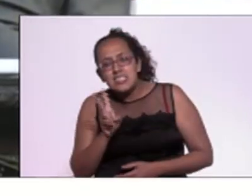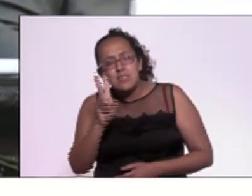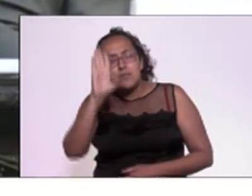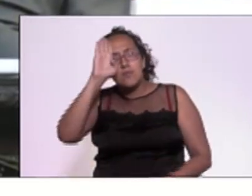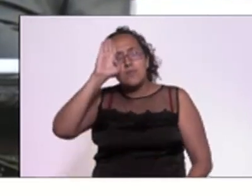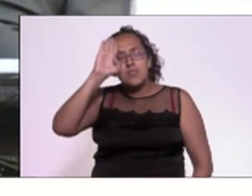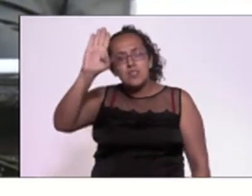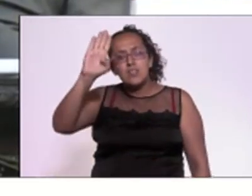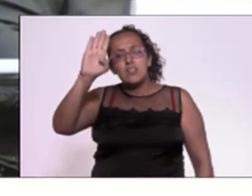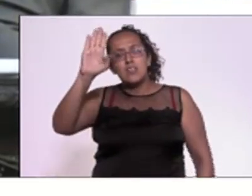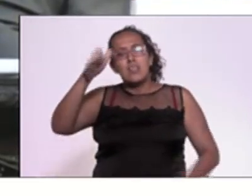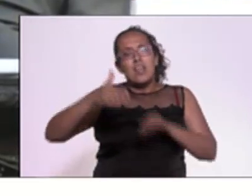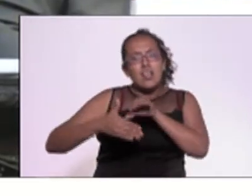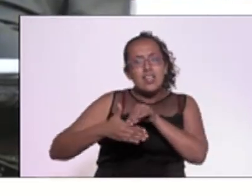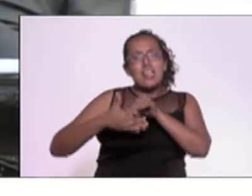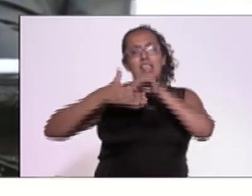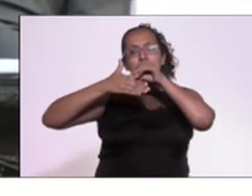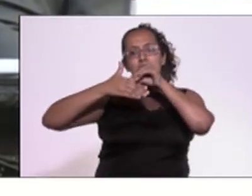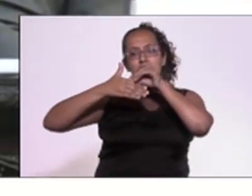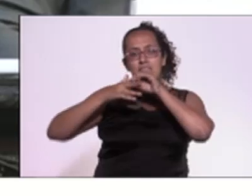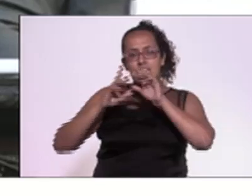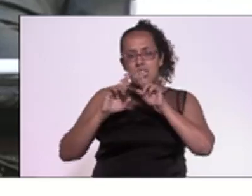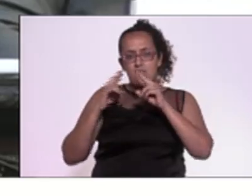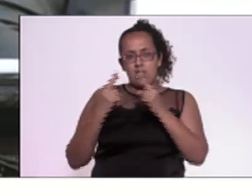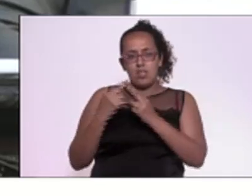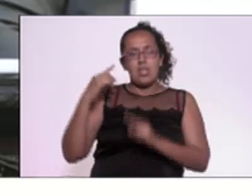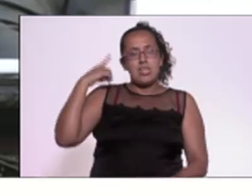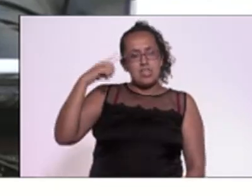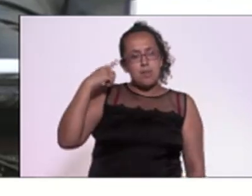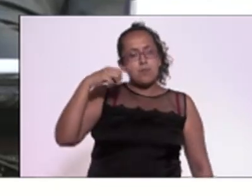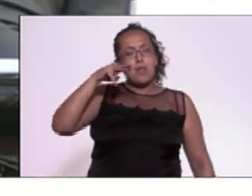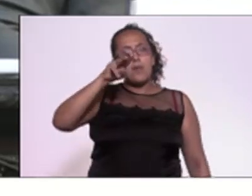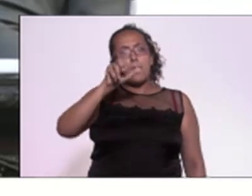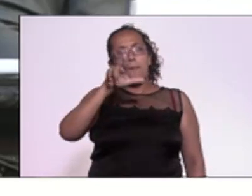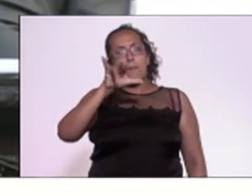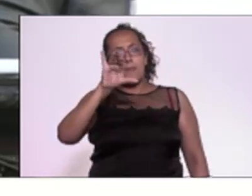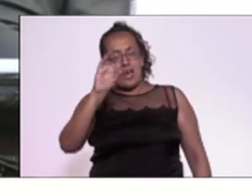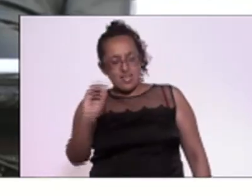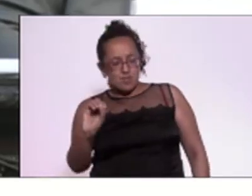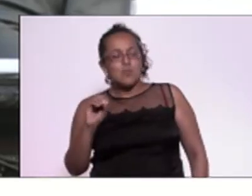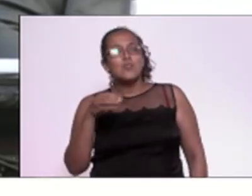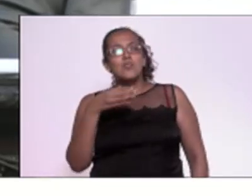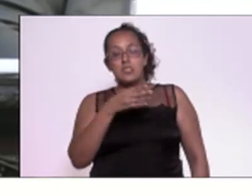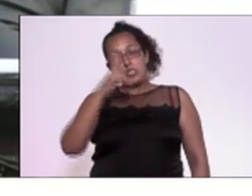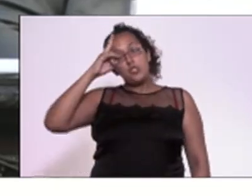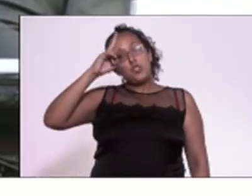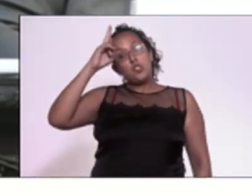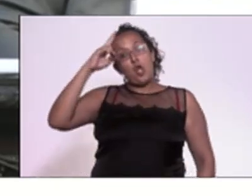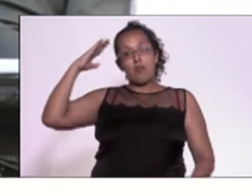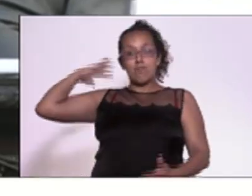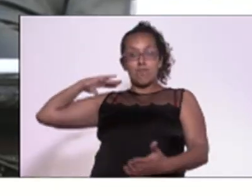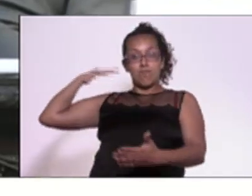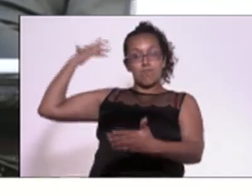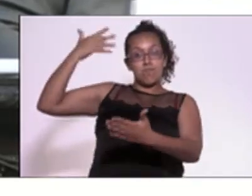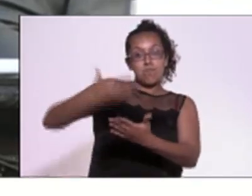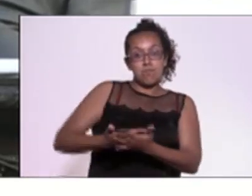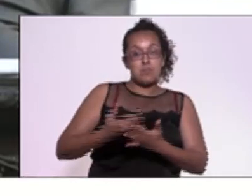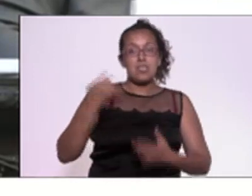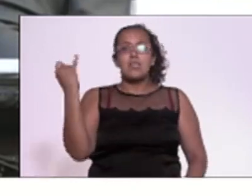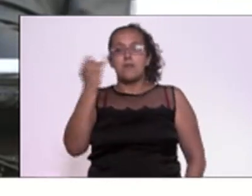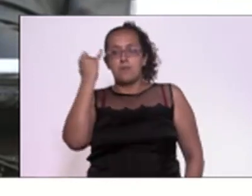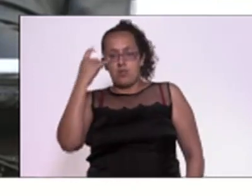Só corrigindo aqui, eu já promovi o Gilson. O Gilson de Barros, ele é o gestor do Parque das Ruínas. Mas é vontade